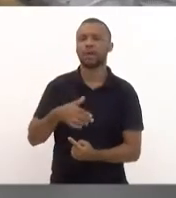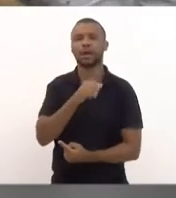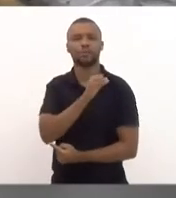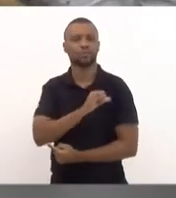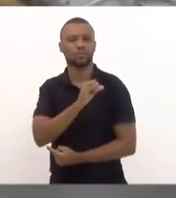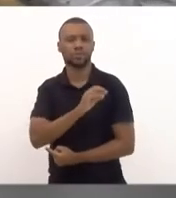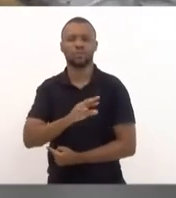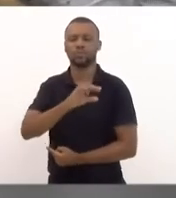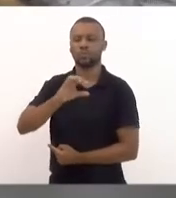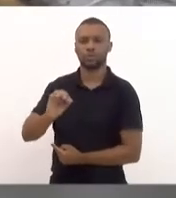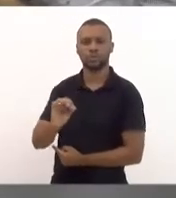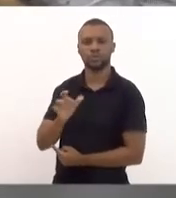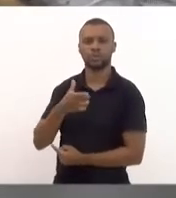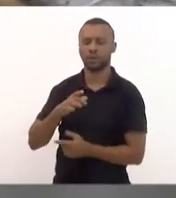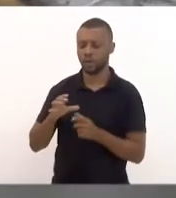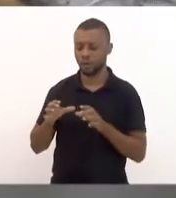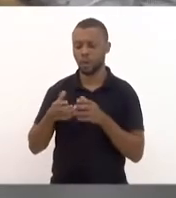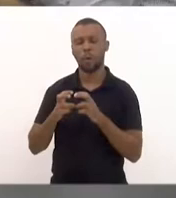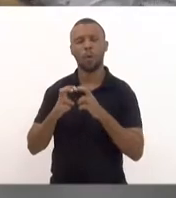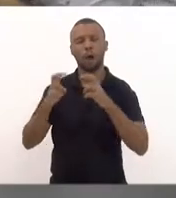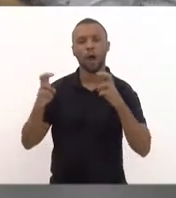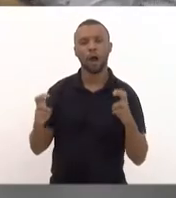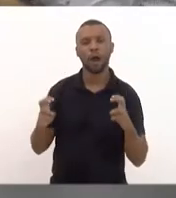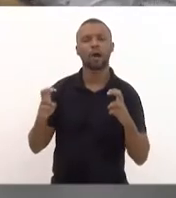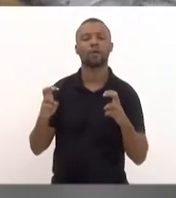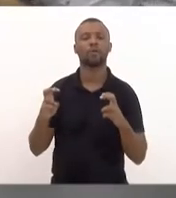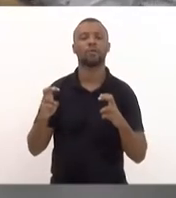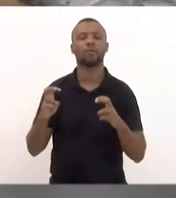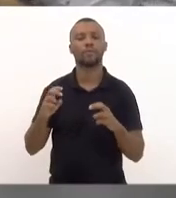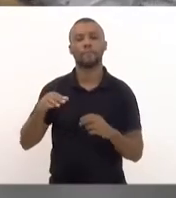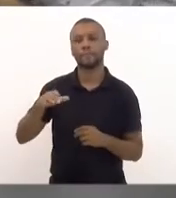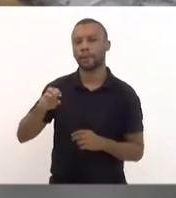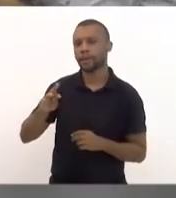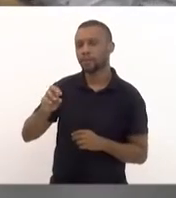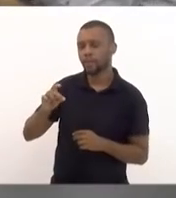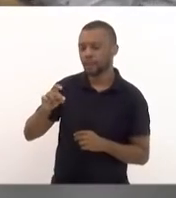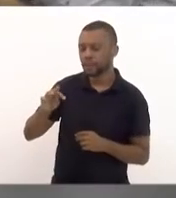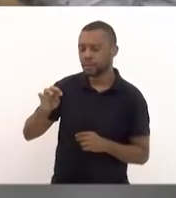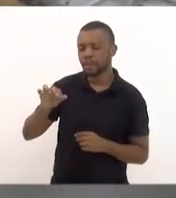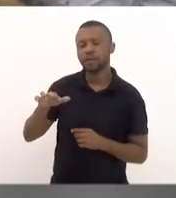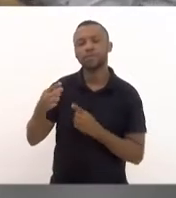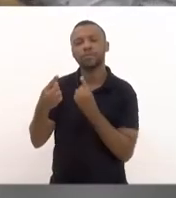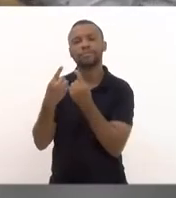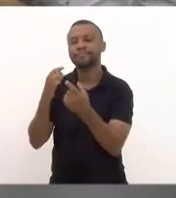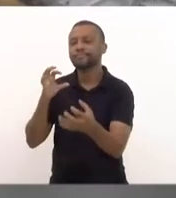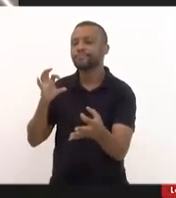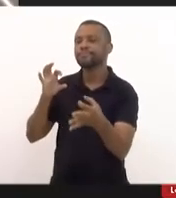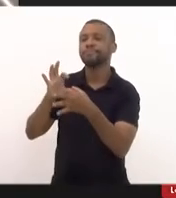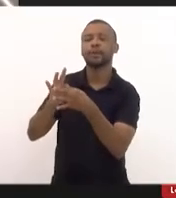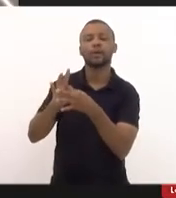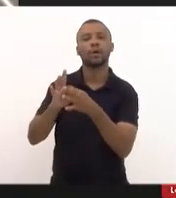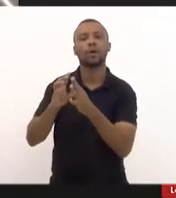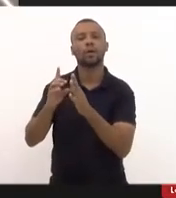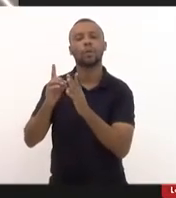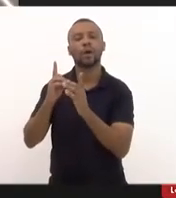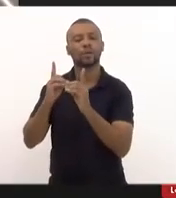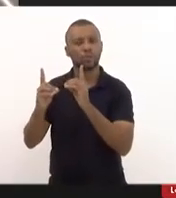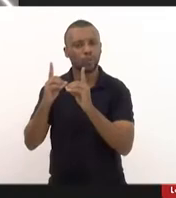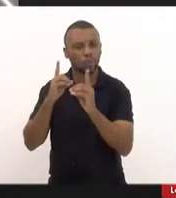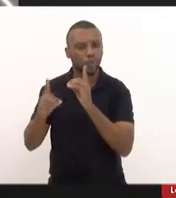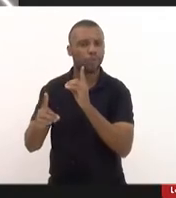Arco Metropolitano, mas o troncamento com a Dutra, com a Washington Luiz. Sim. Enfim, a gente faz uma ligação de todo o nosso